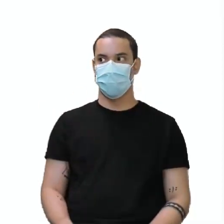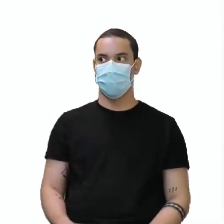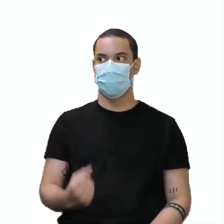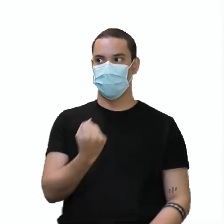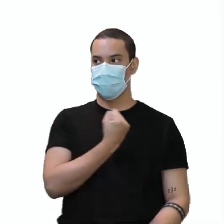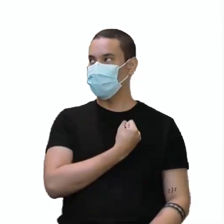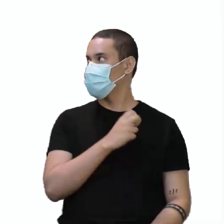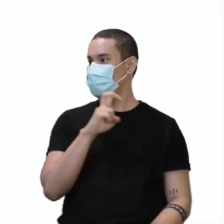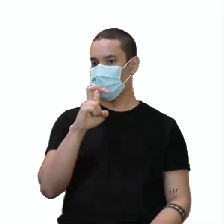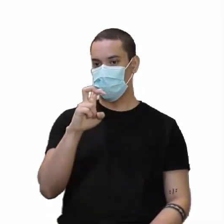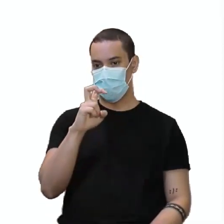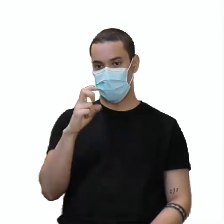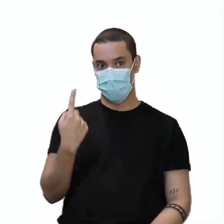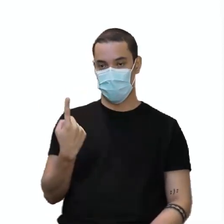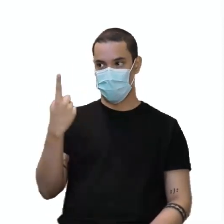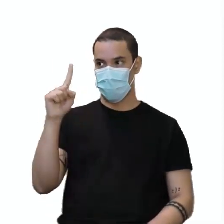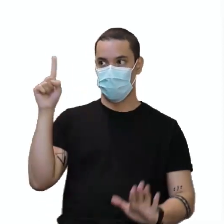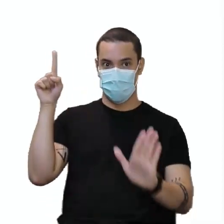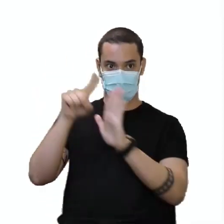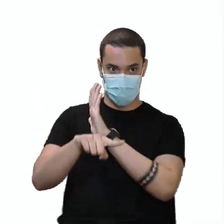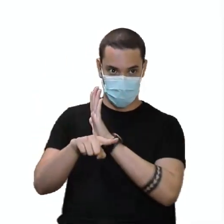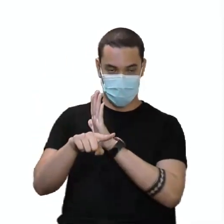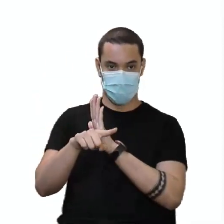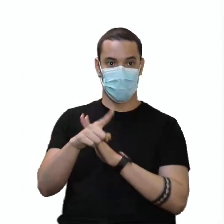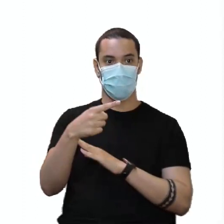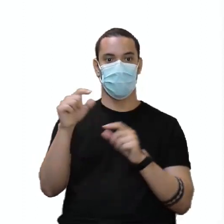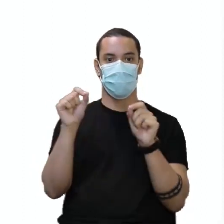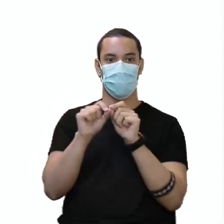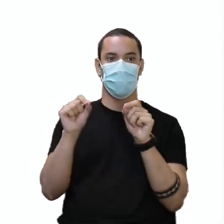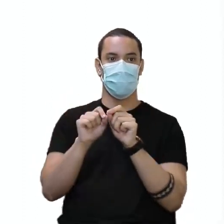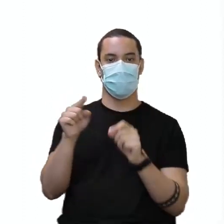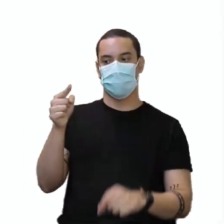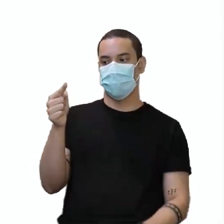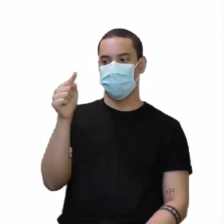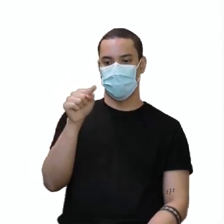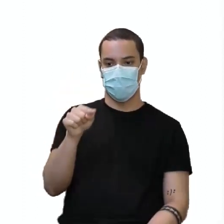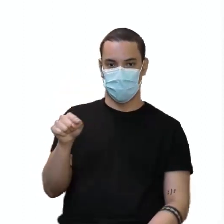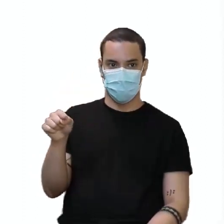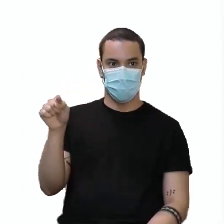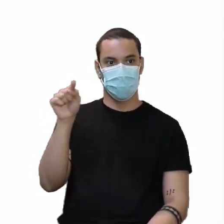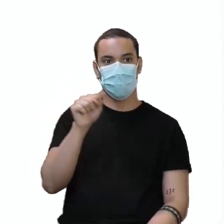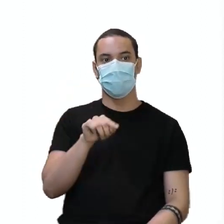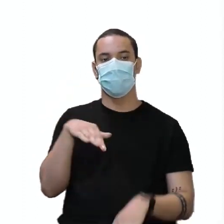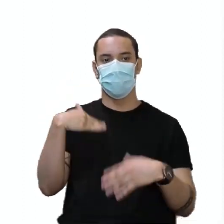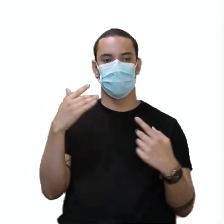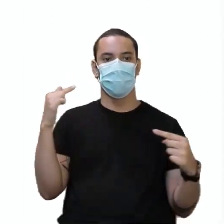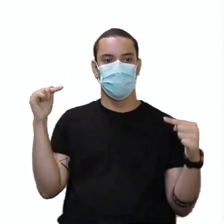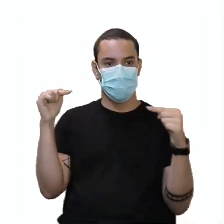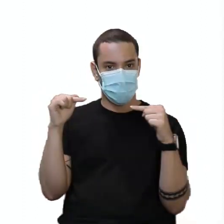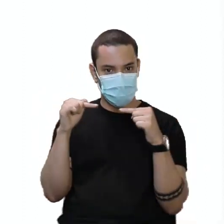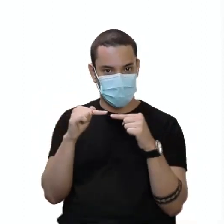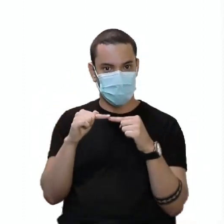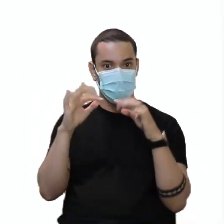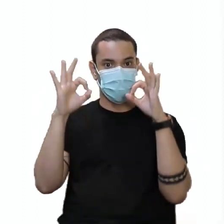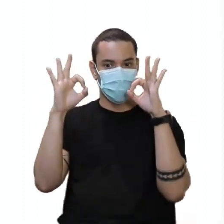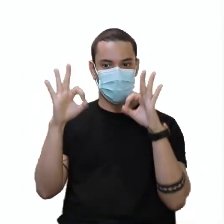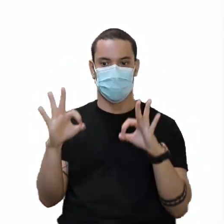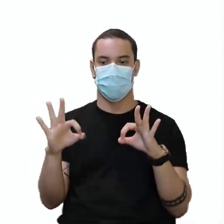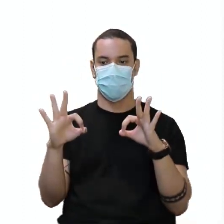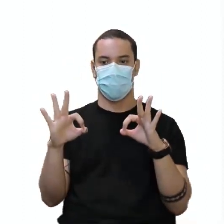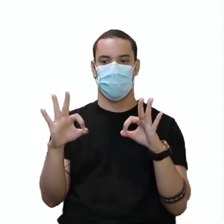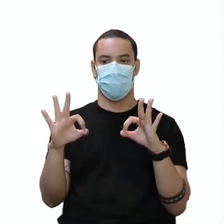número 5, nossa última questão. Você vai circular a opção que completa